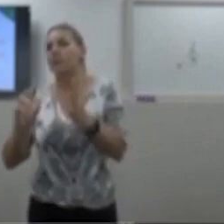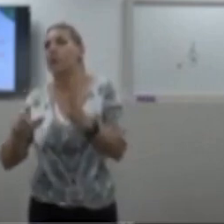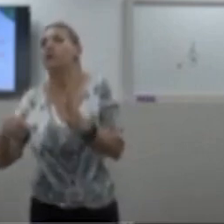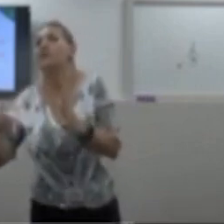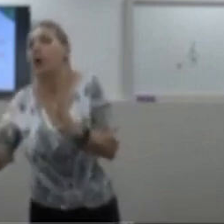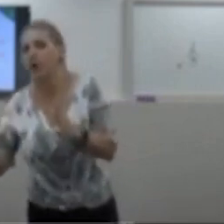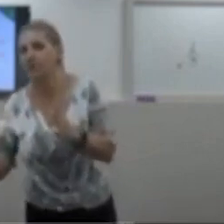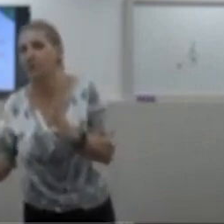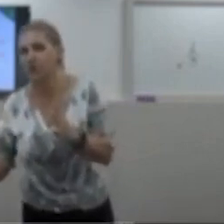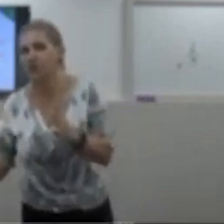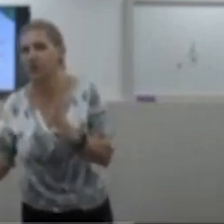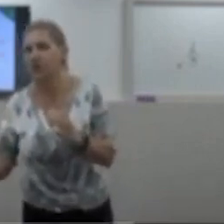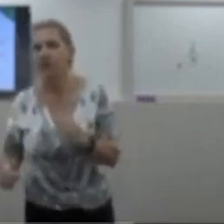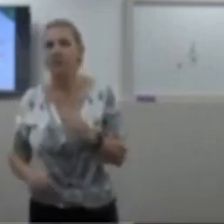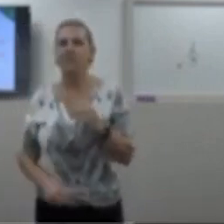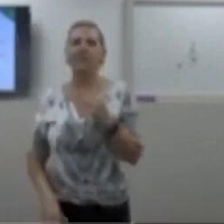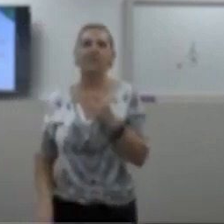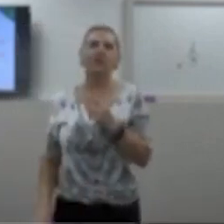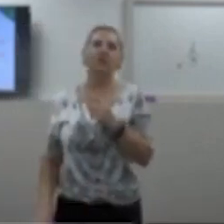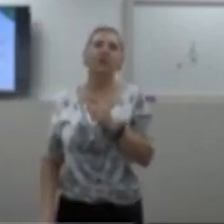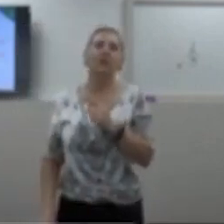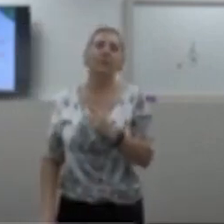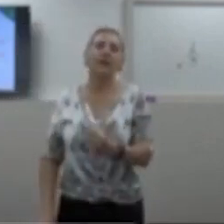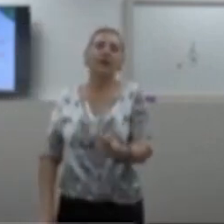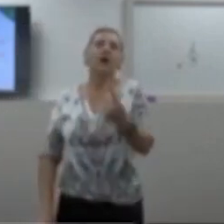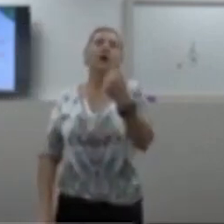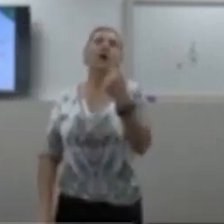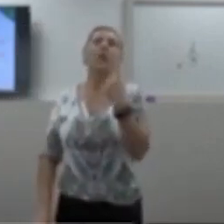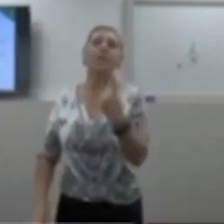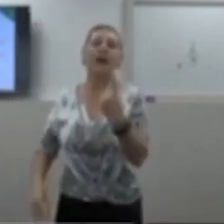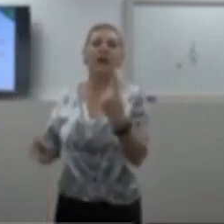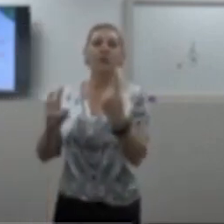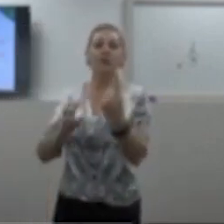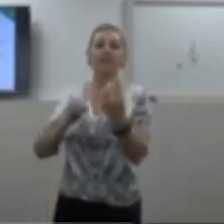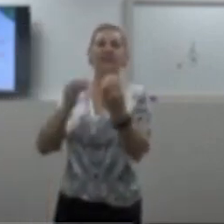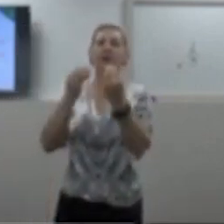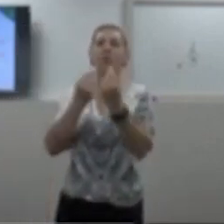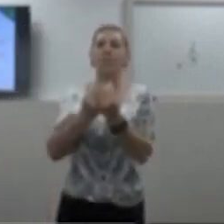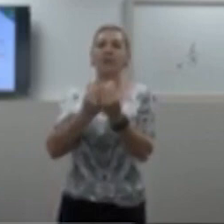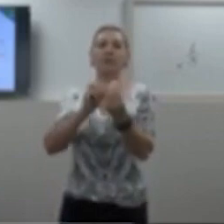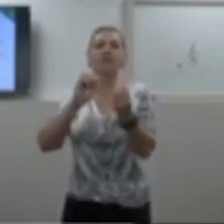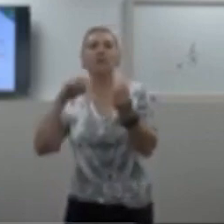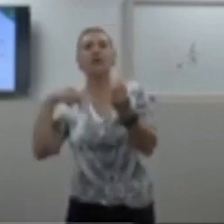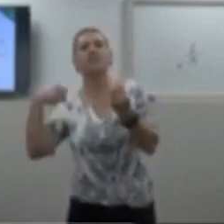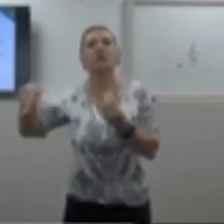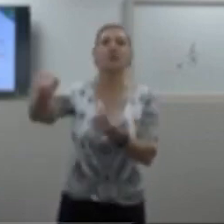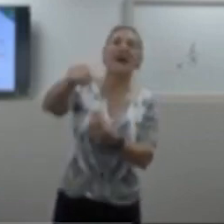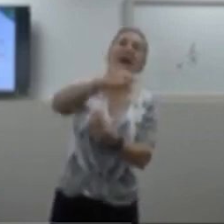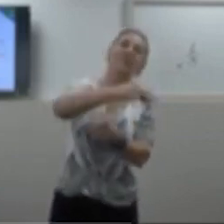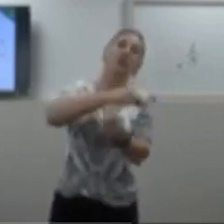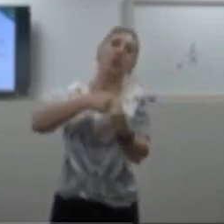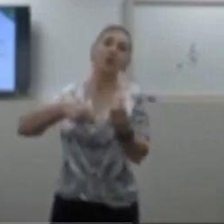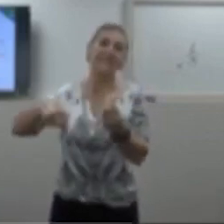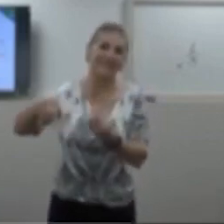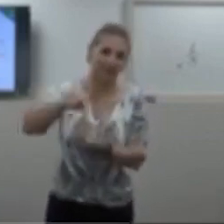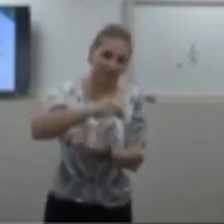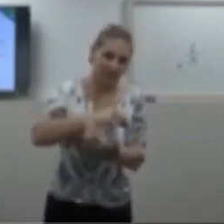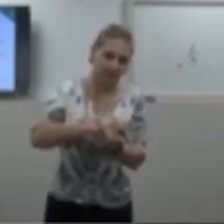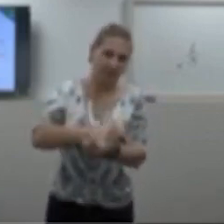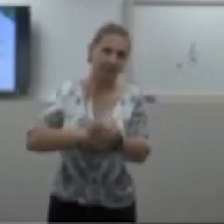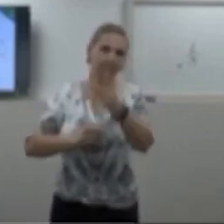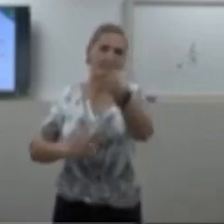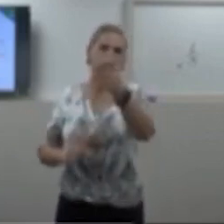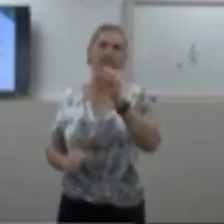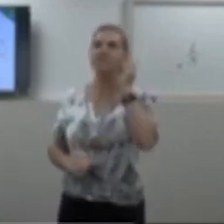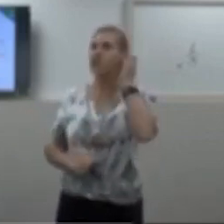tenho que comprar 12 ovos, você vai dizer eu quero comprar uma dúzia. Então, uma dúzia corresponde a